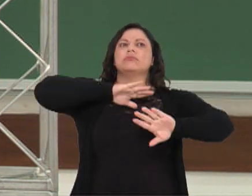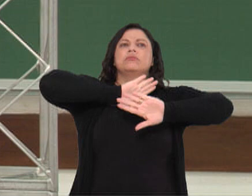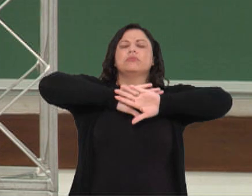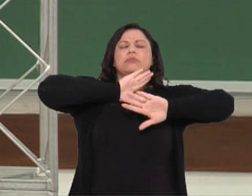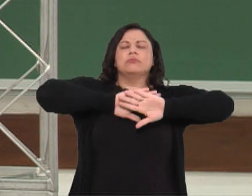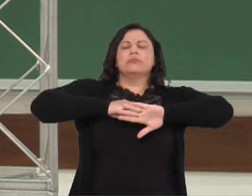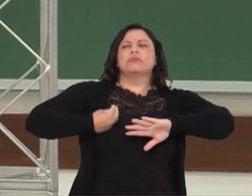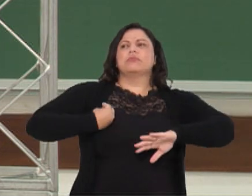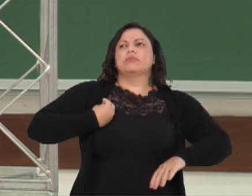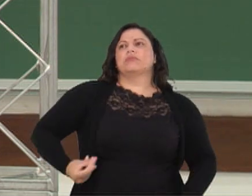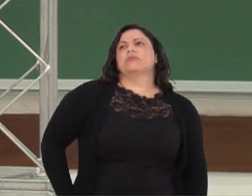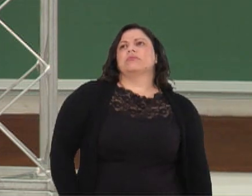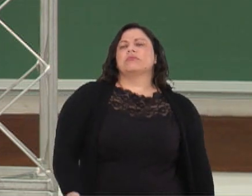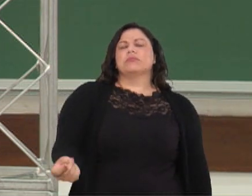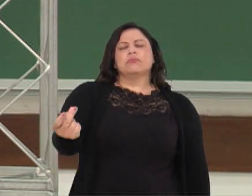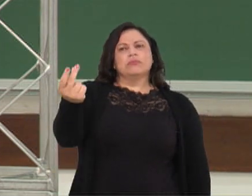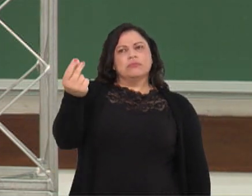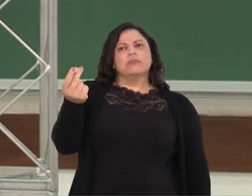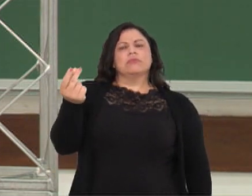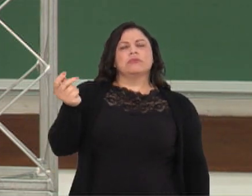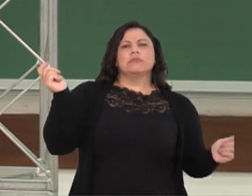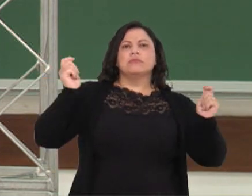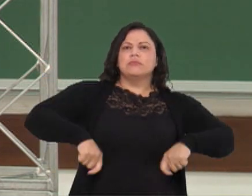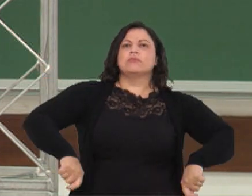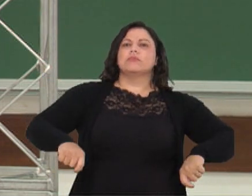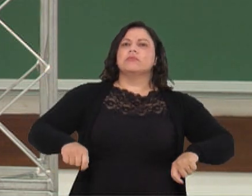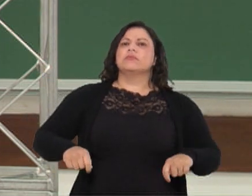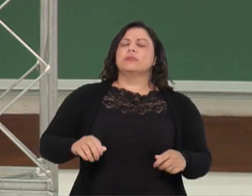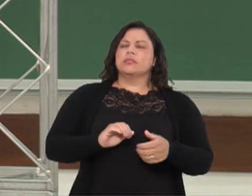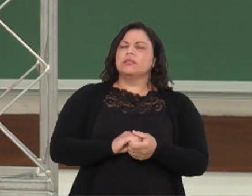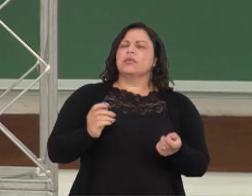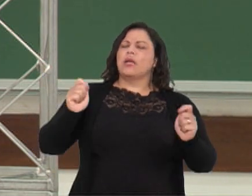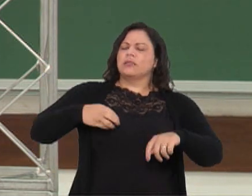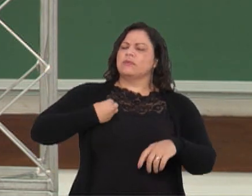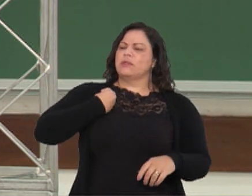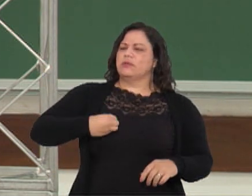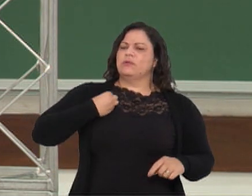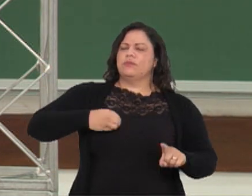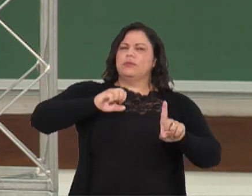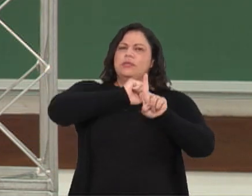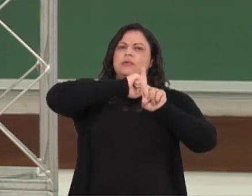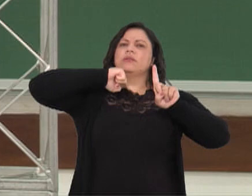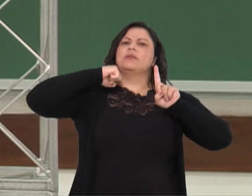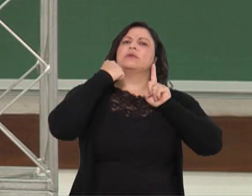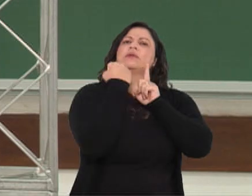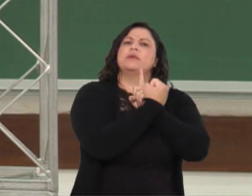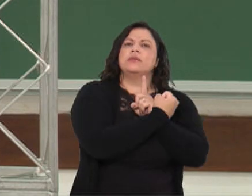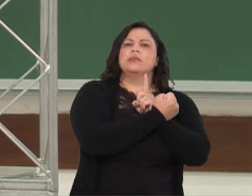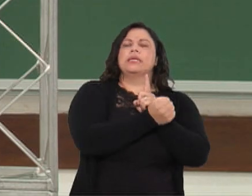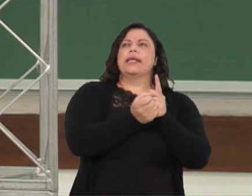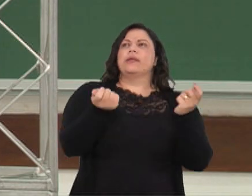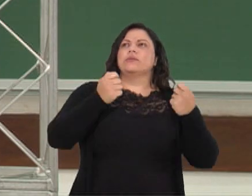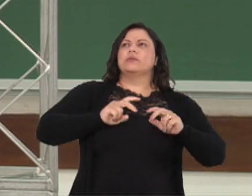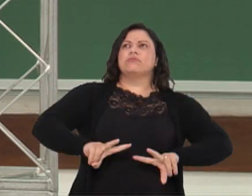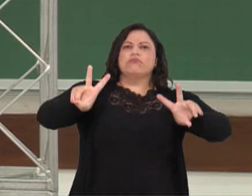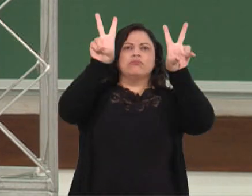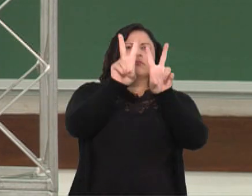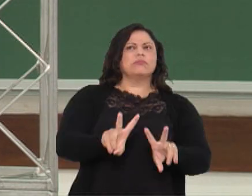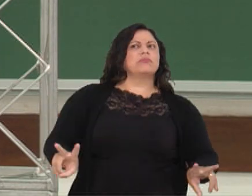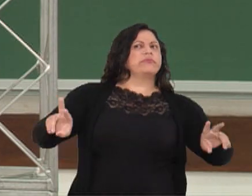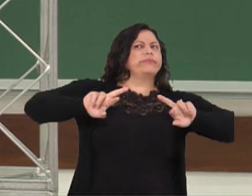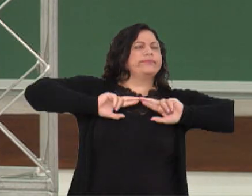pela vida, é essa ideologia que o faz viver na sociedade, é os valores que